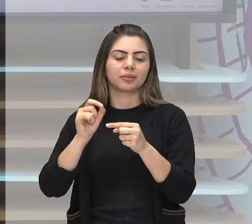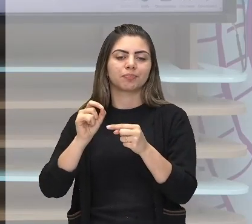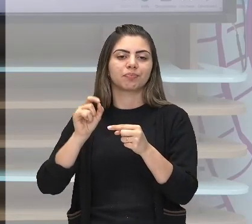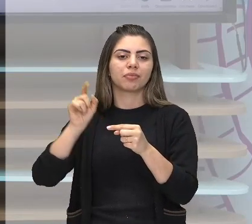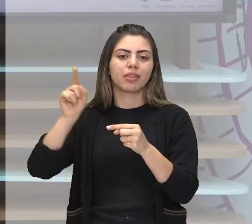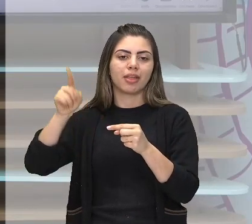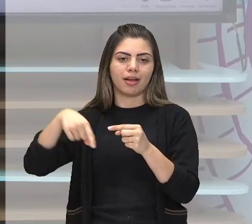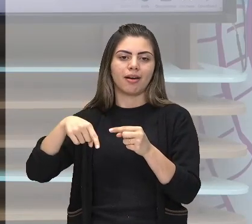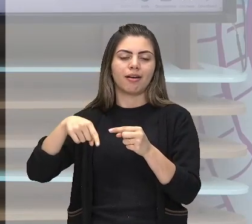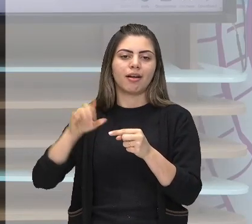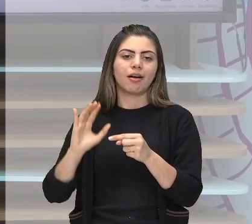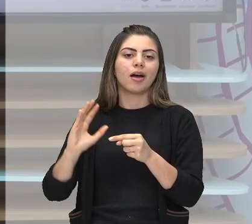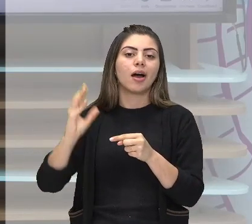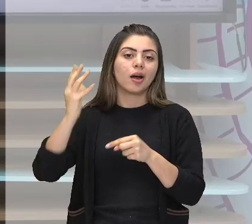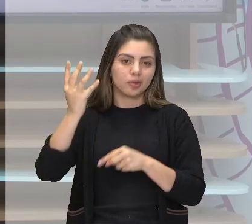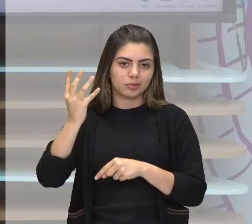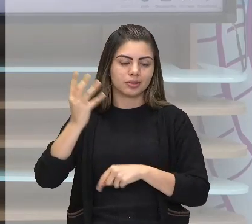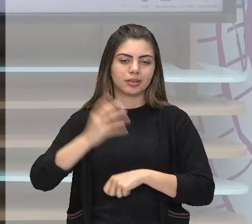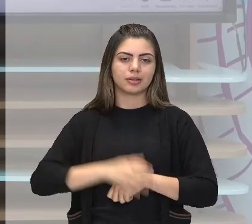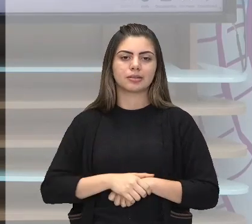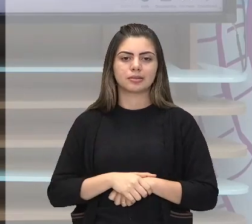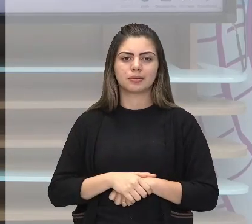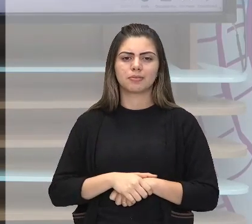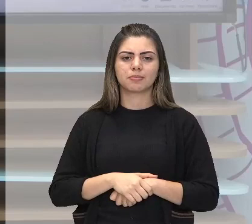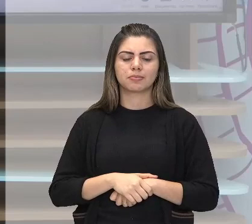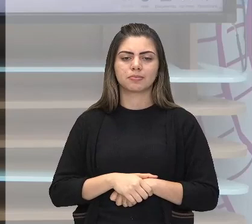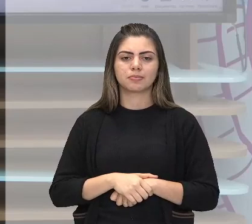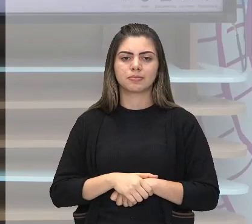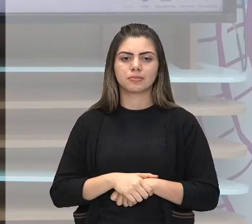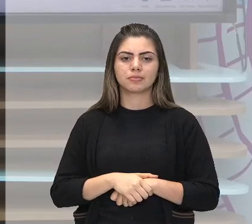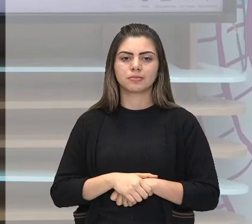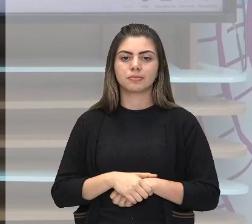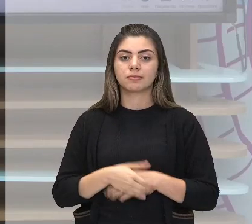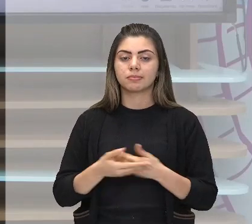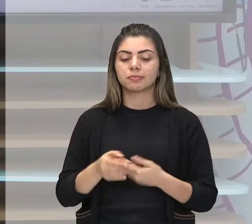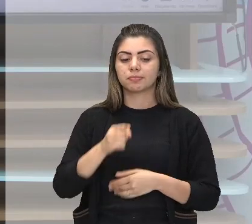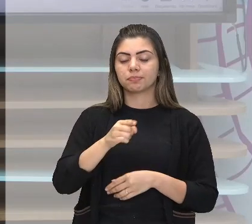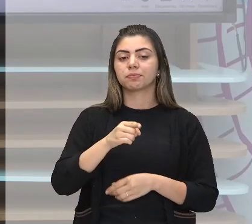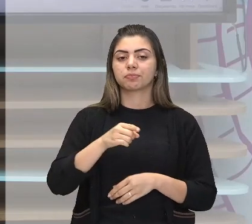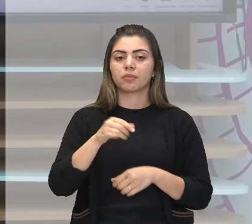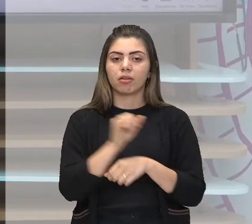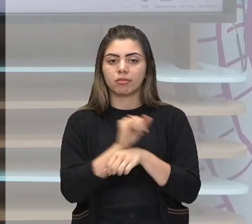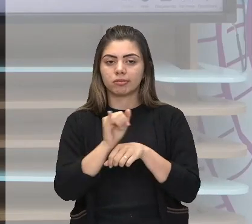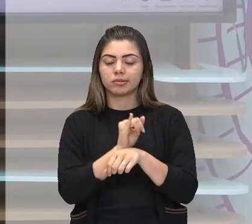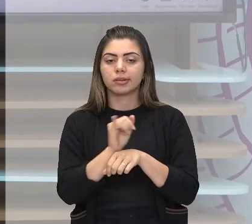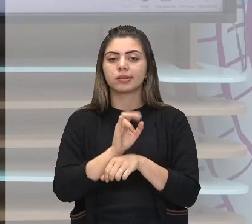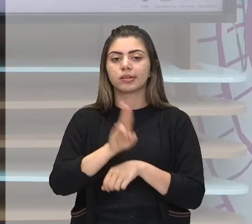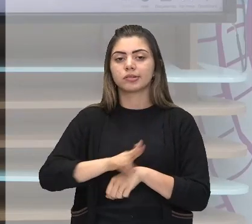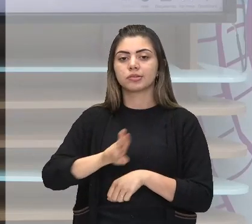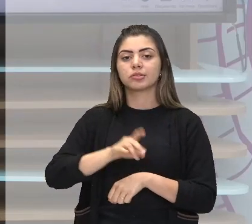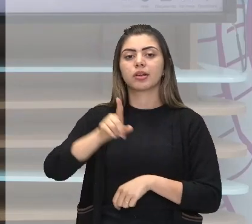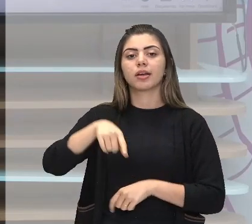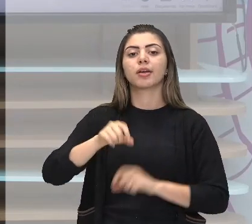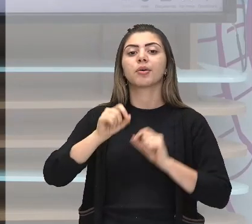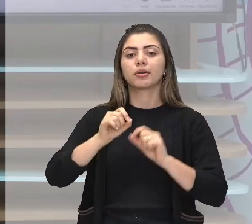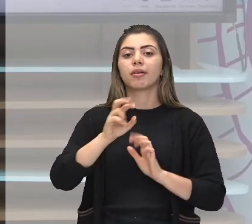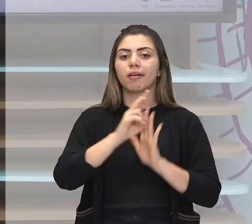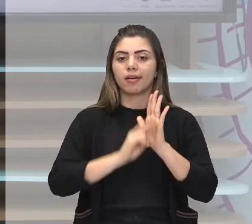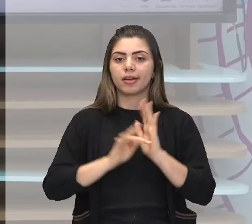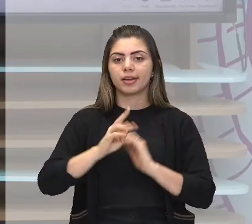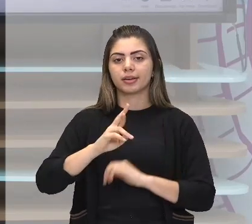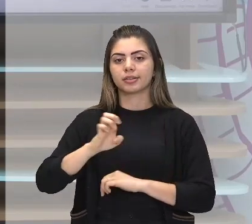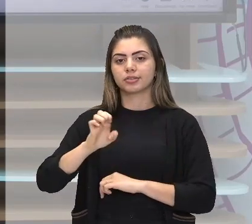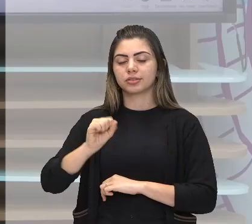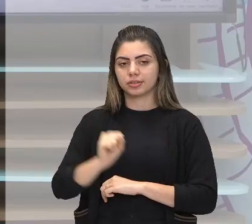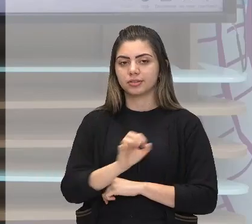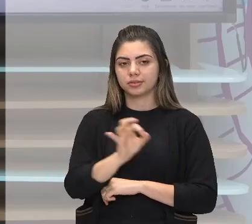uma situação onde a ferramenta utilizada é a regra de 3,